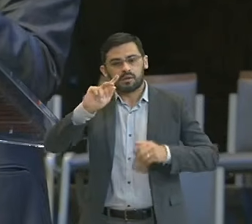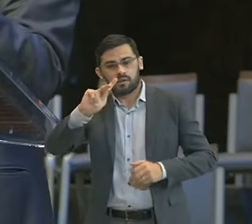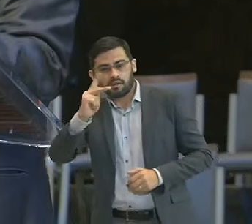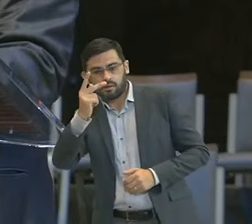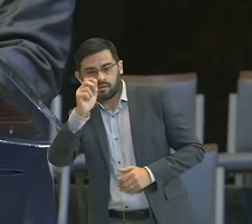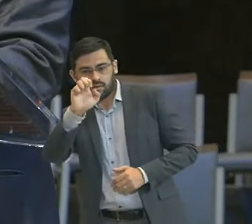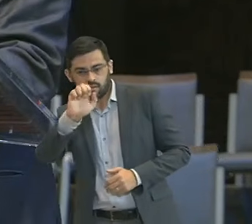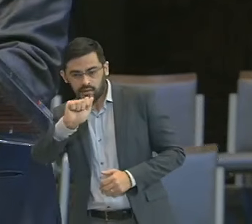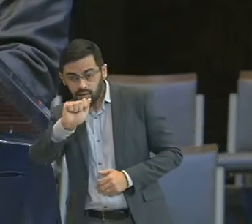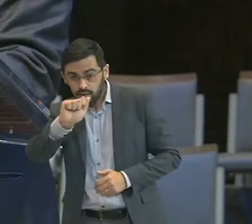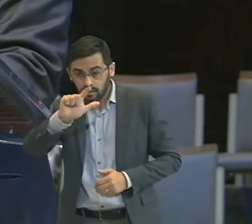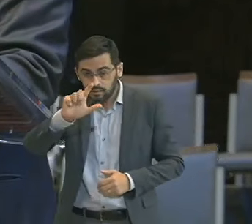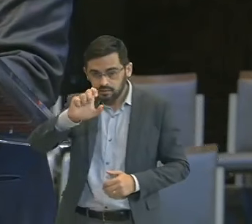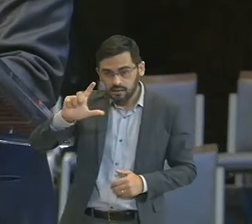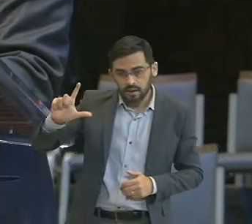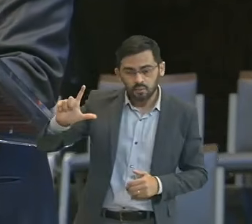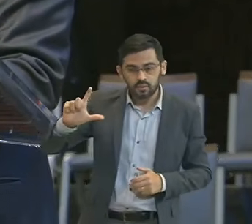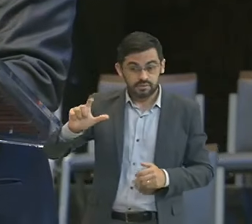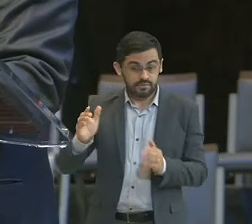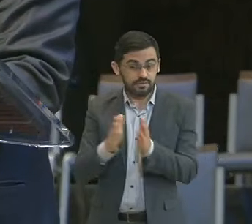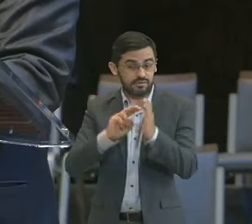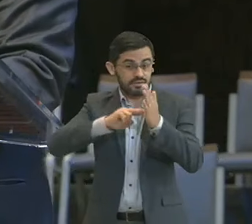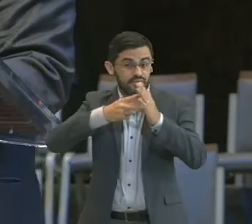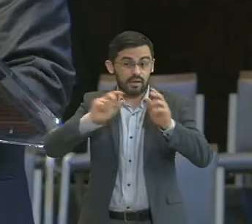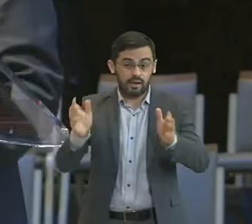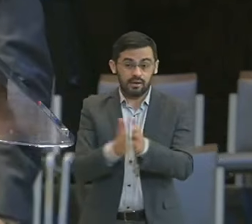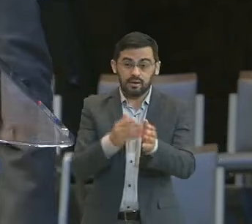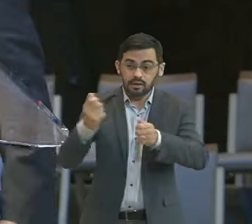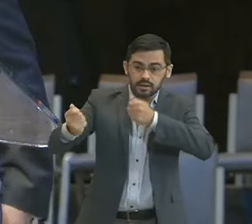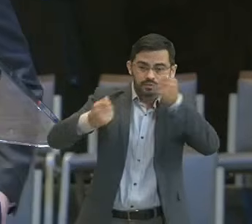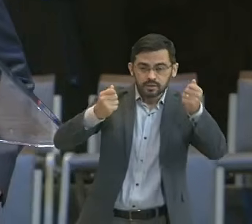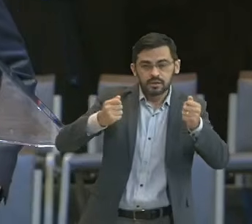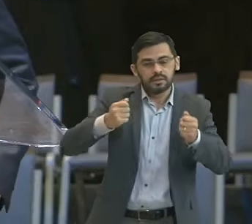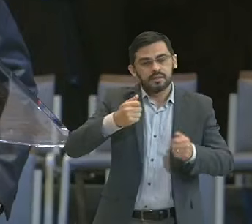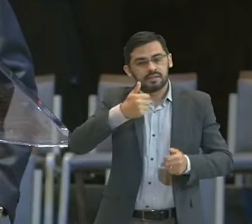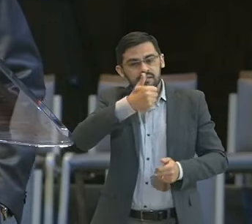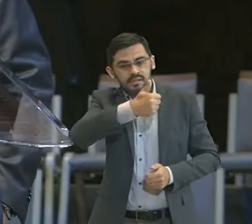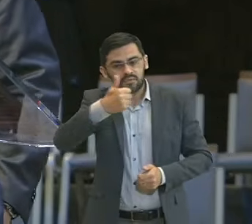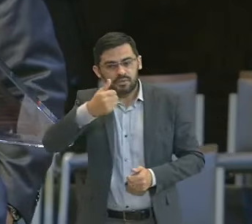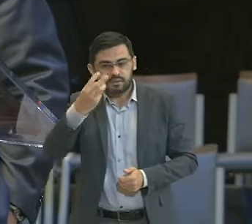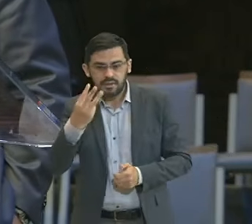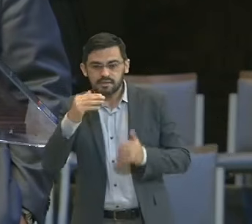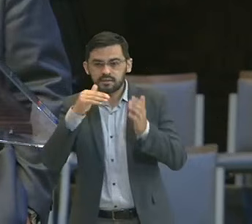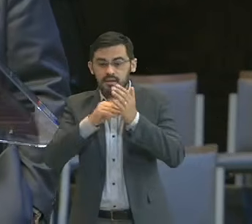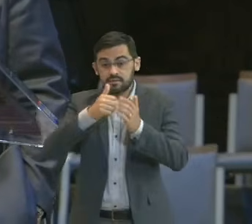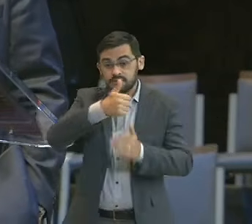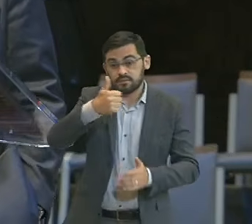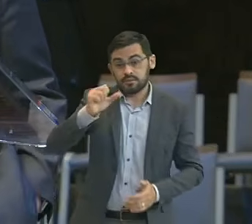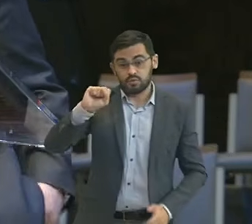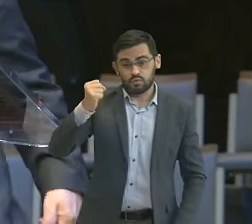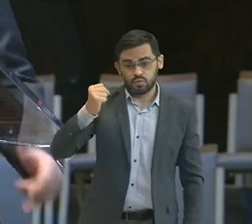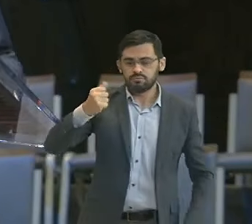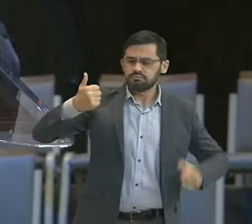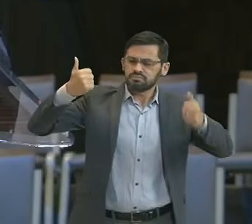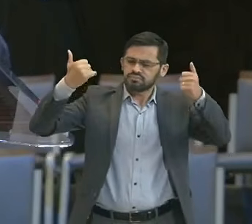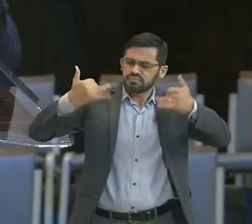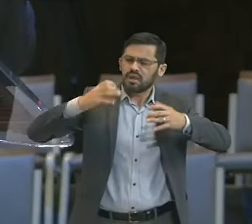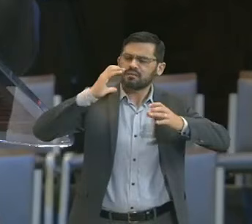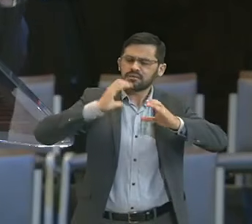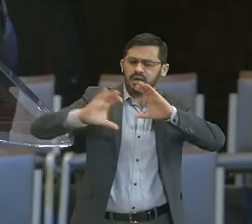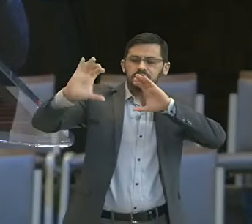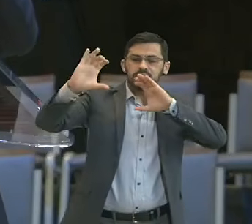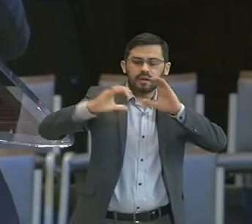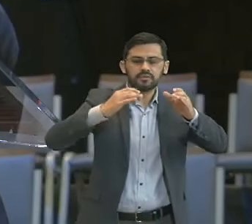Halel, aleluias, que eram os salmos de 113 até o salmo 118, e eles